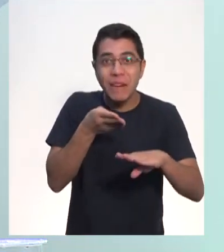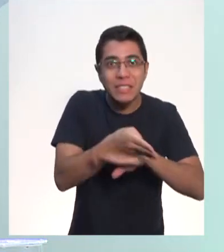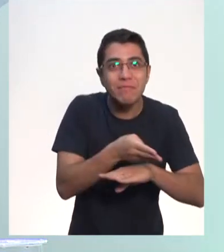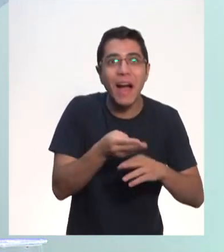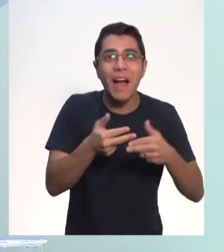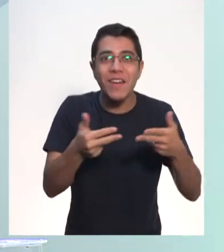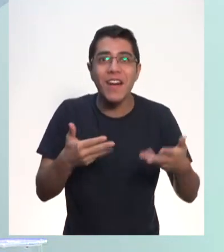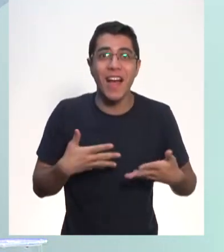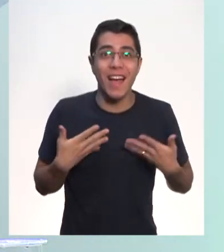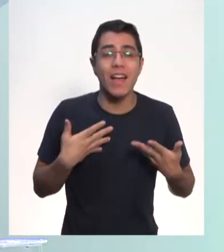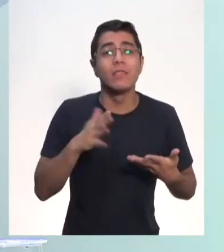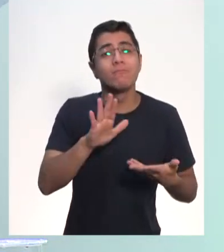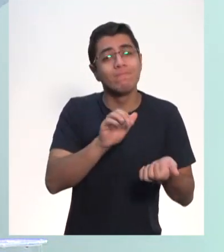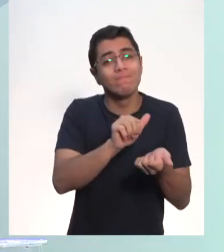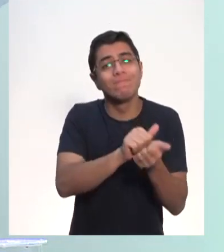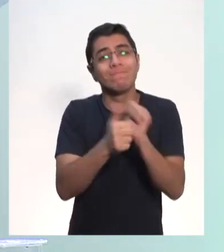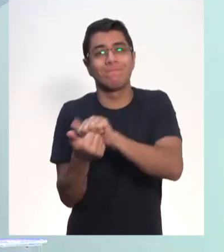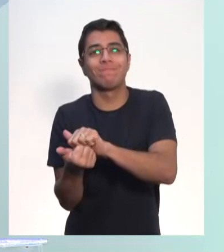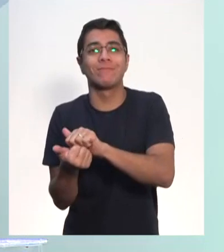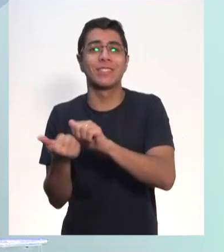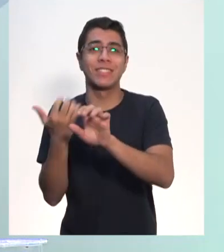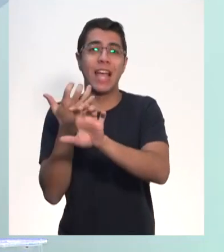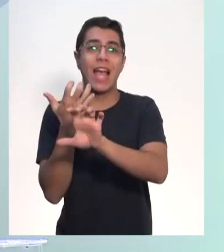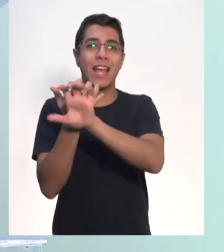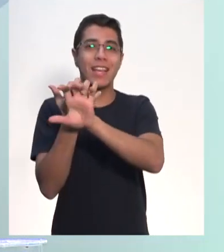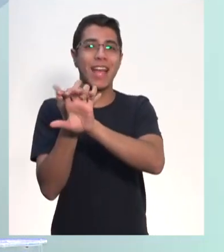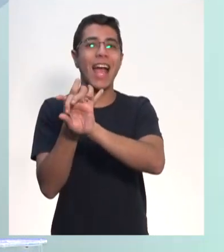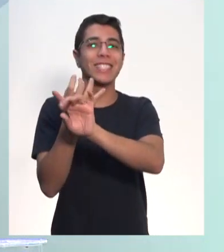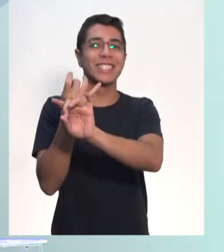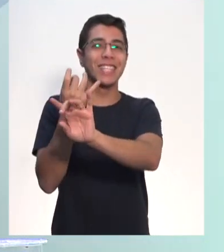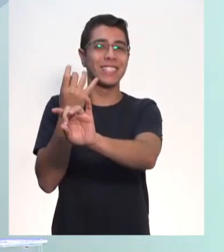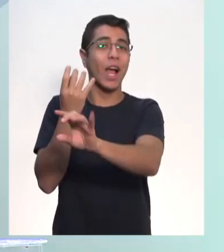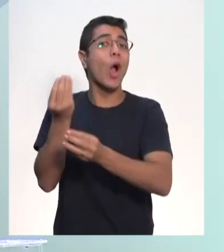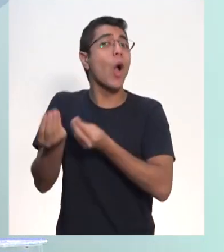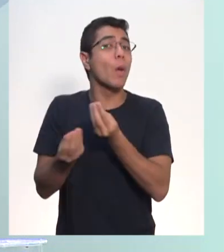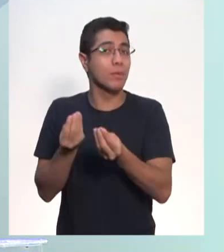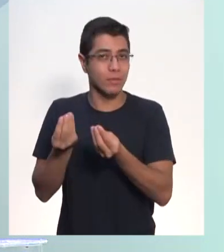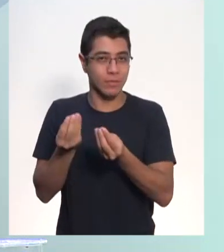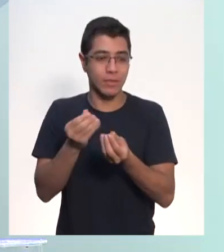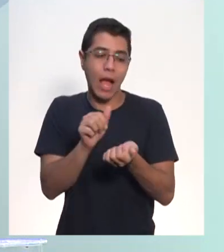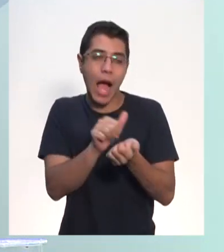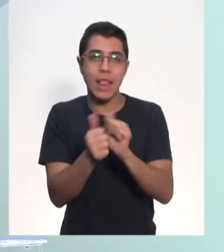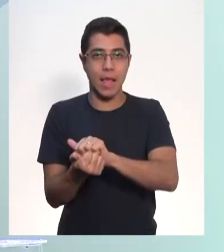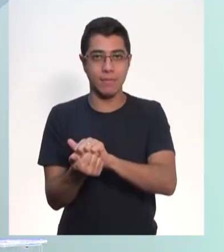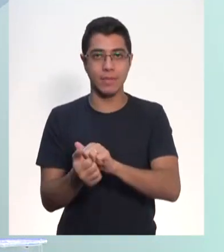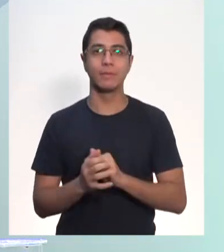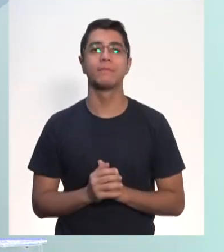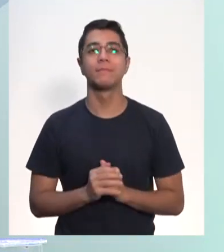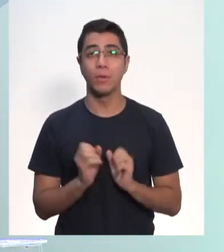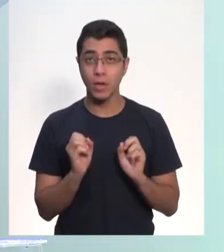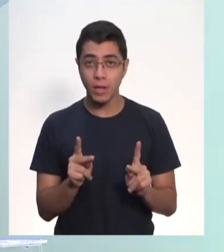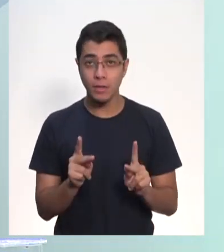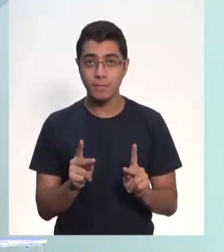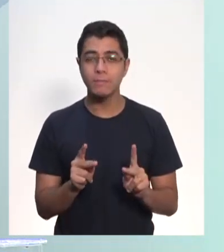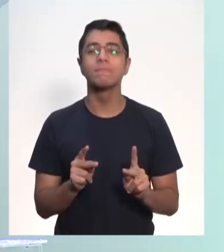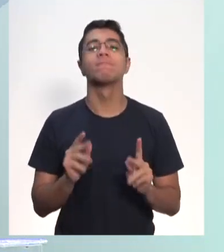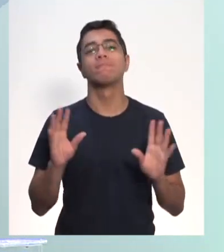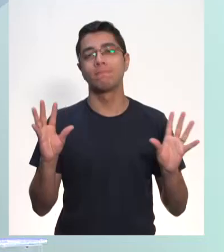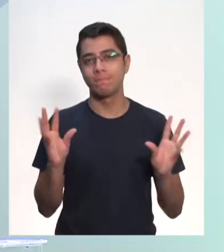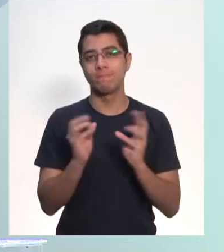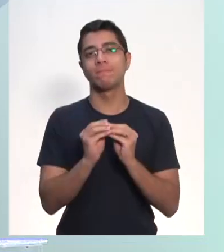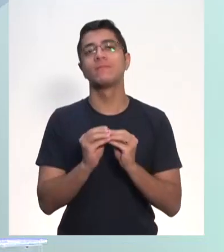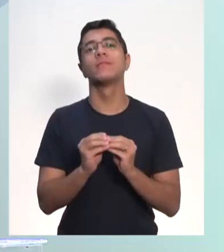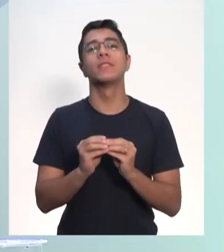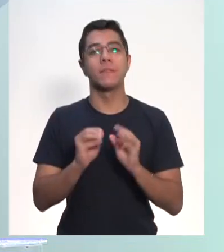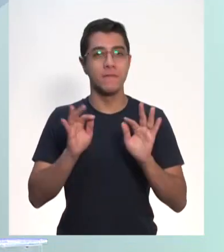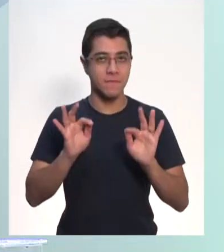mas interagir à distância. Okay? De uma forma geral, é isso. E a gente vai continuar conversando